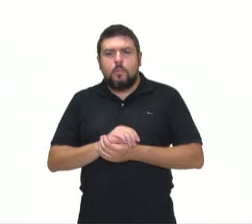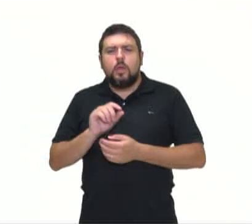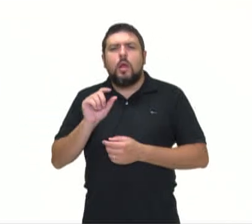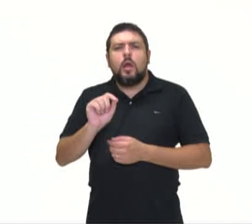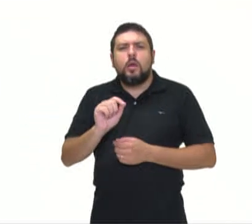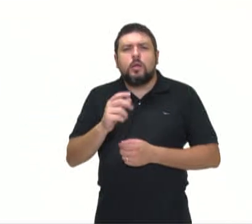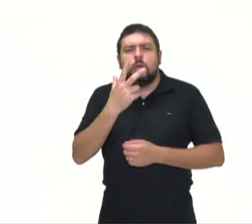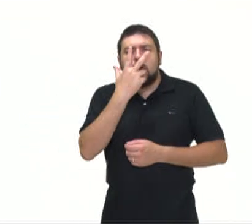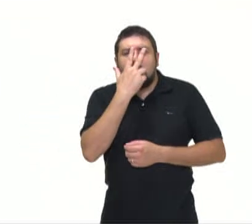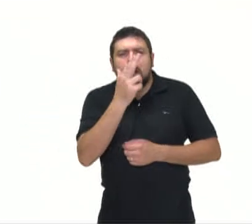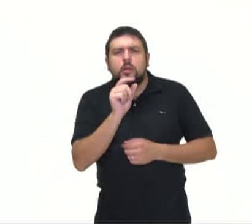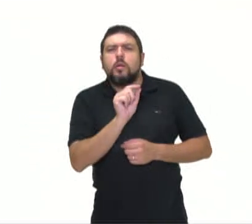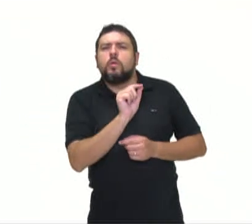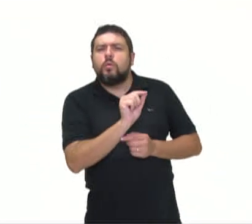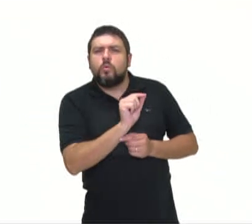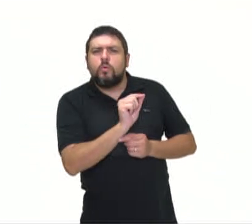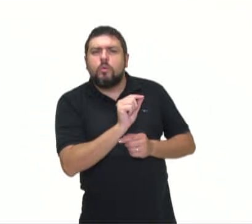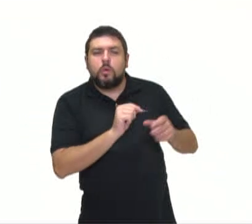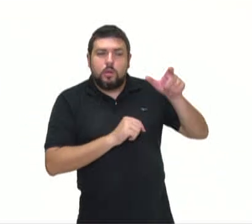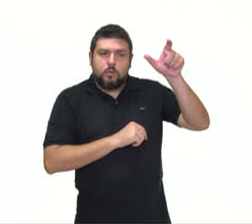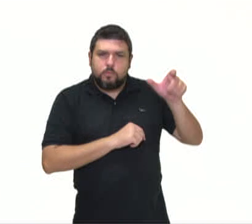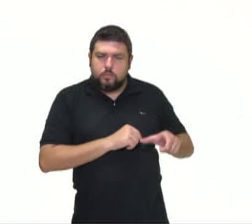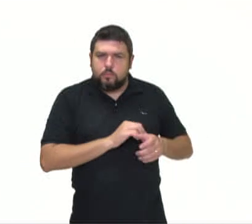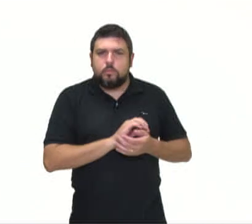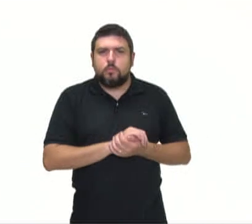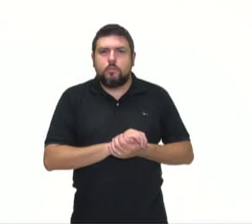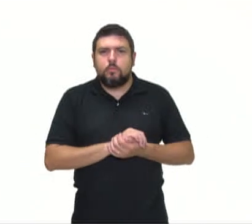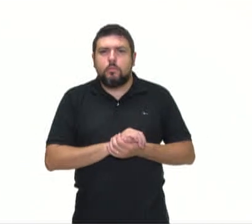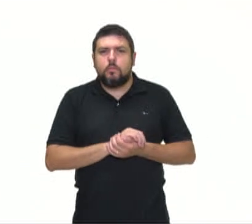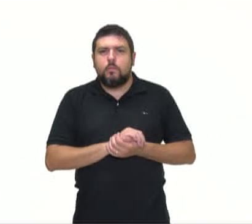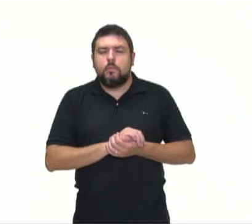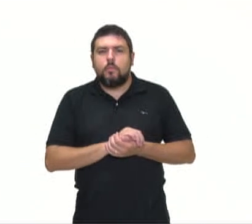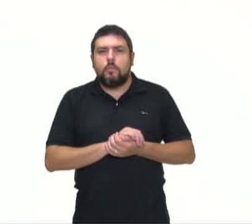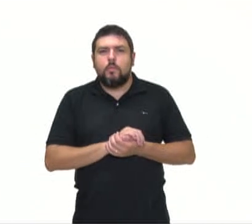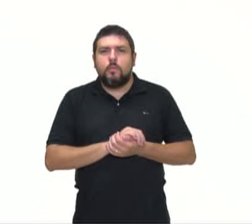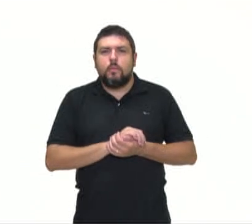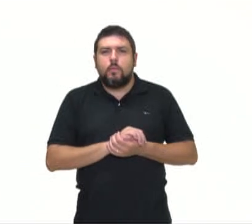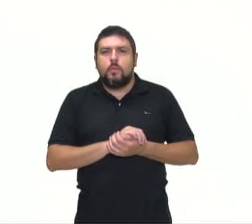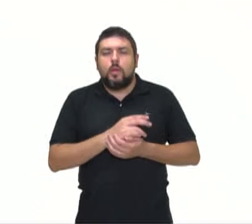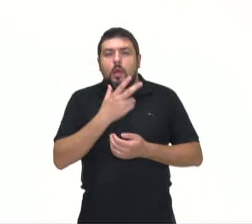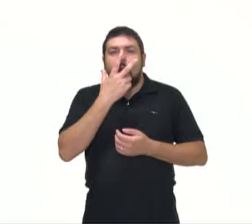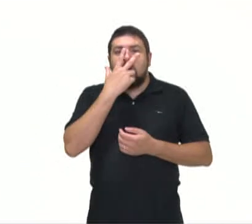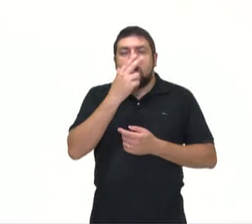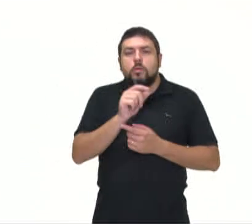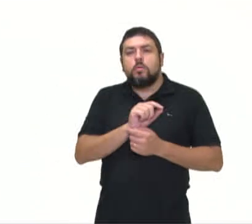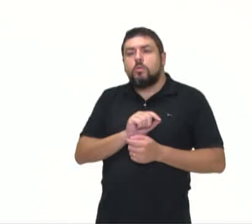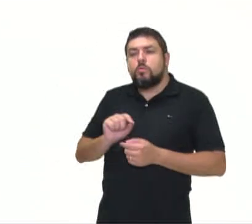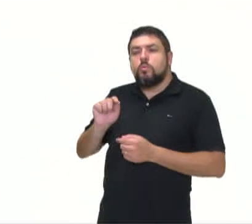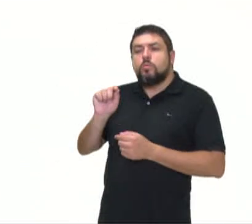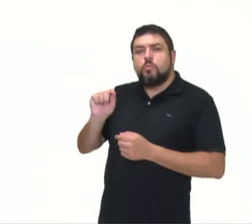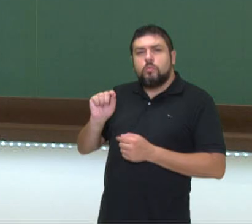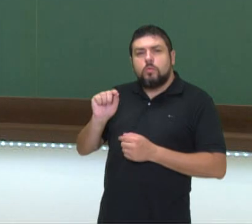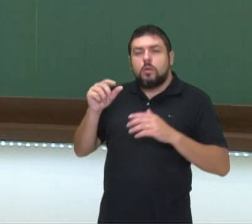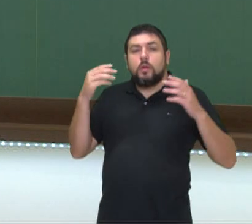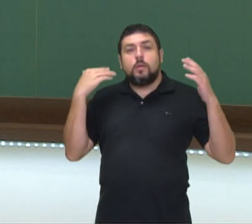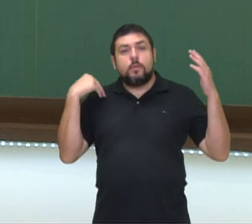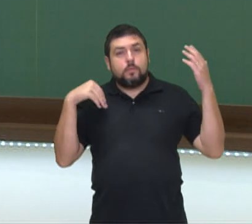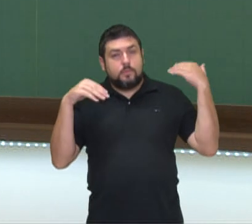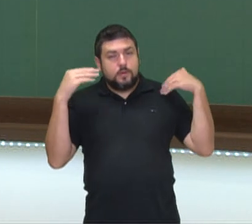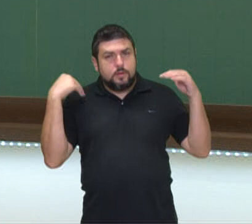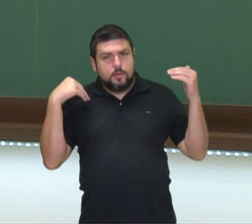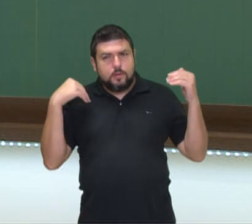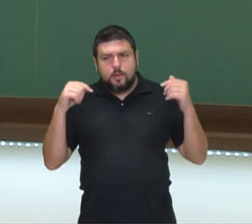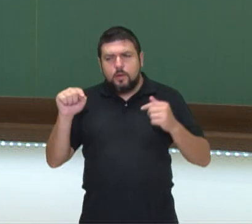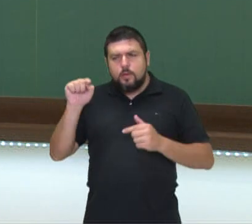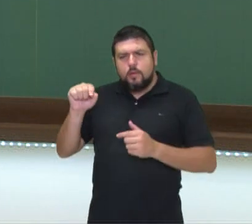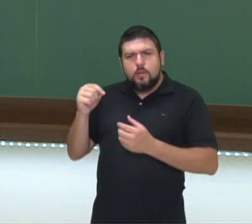passeio tranquilo? As pessoas, o nosso sujeito. O restante, predicado. Acharam o passeio tranquilo. Temos um